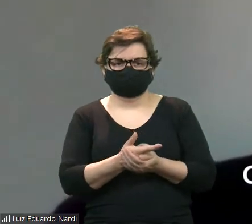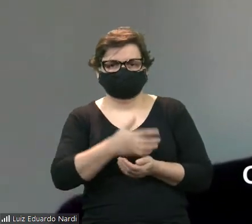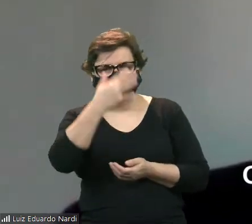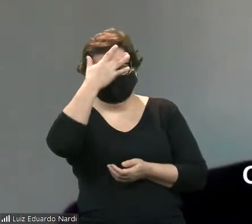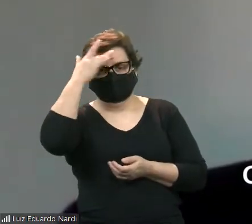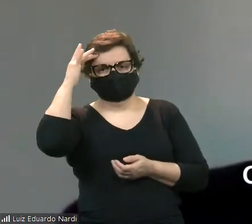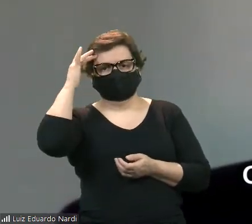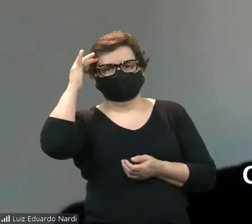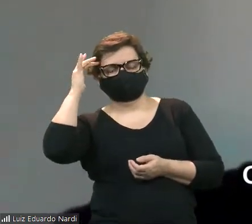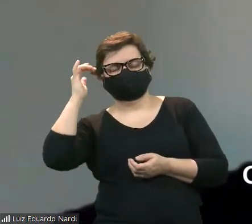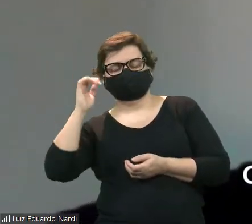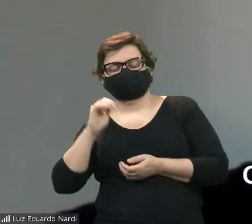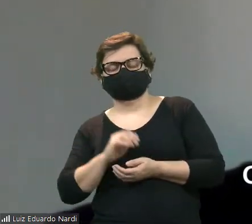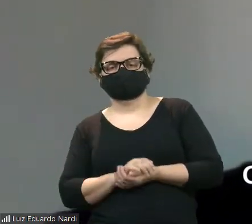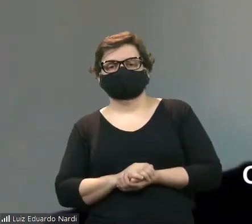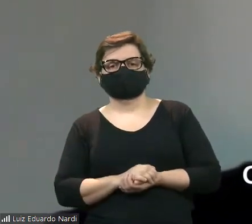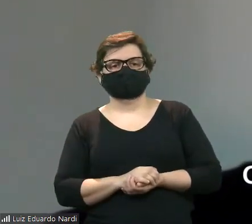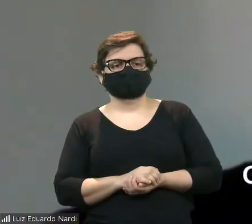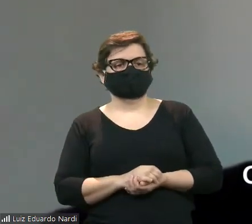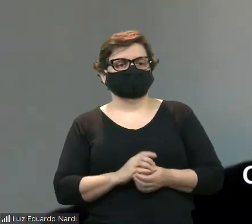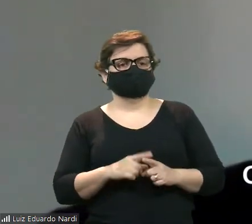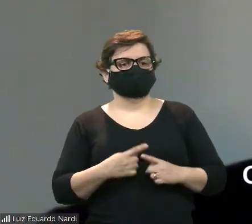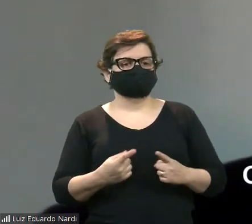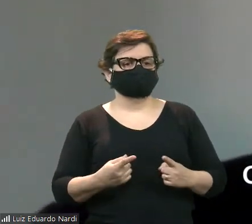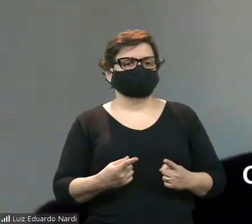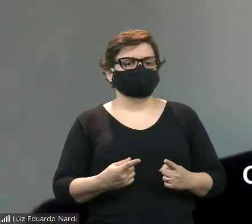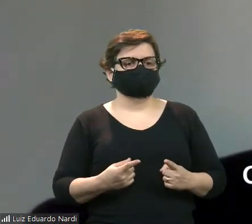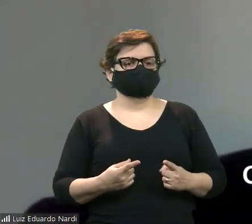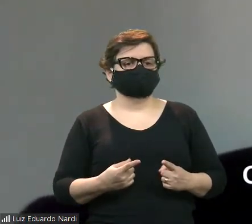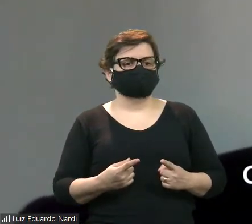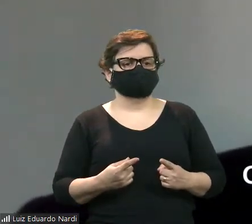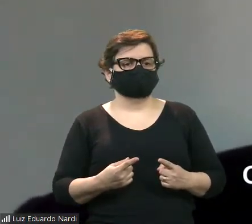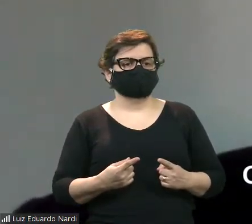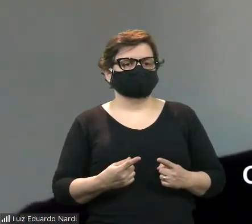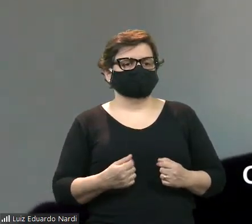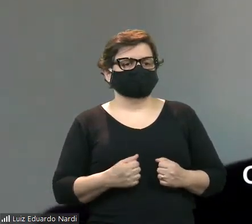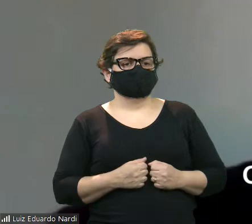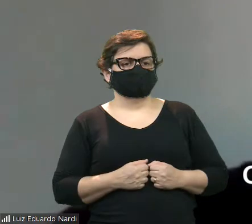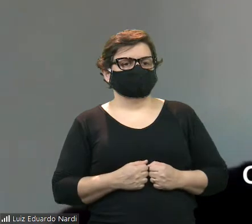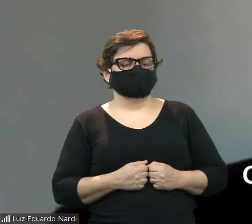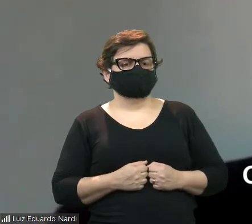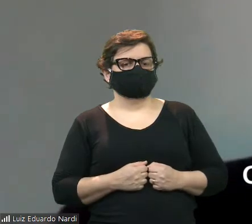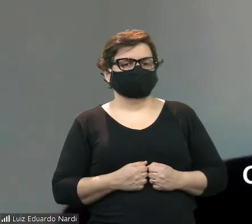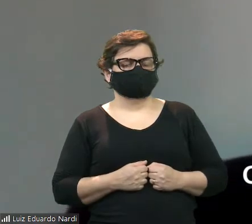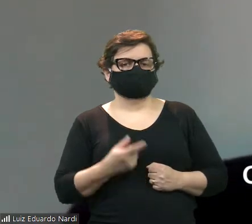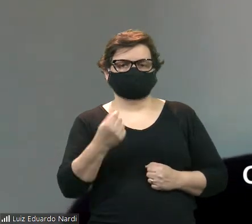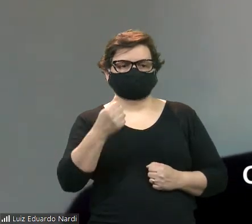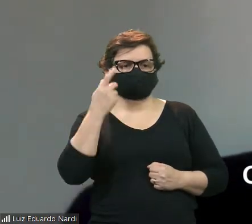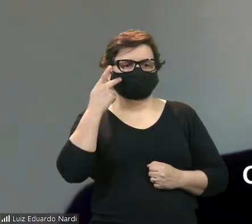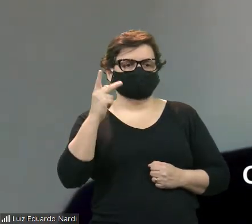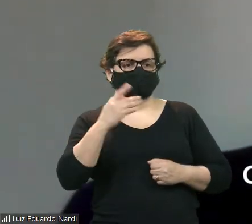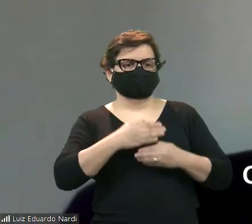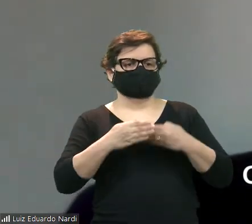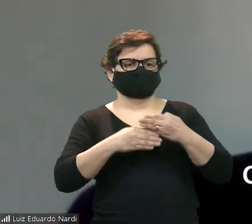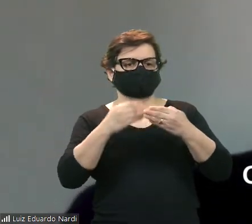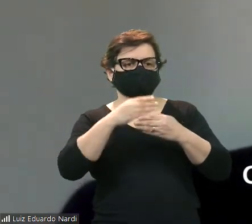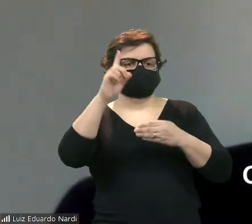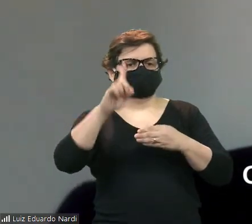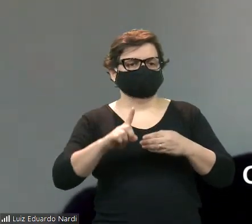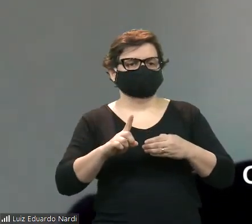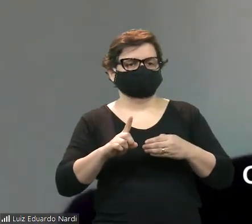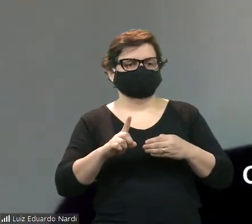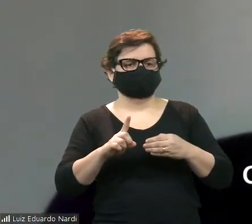seja possível. Mas de algumas recursos para algumas obras, que eles possam ser